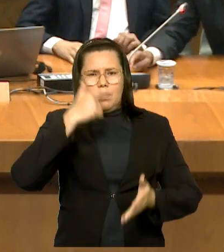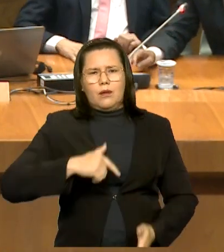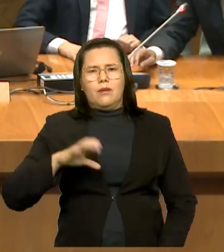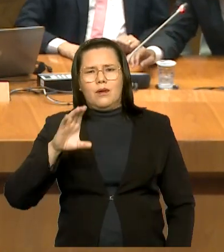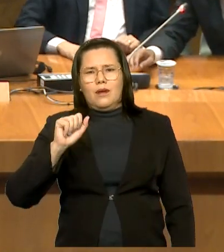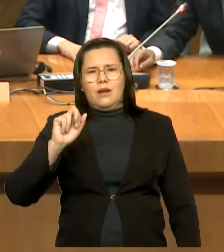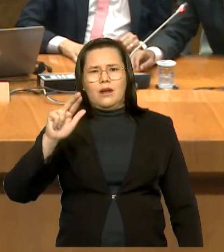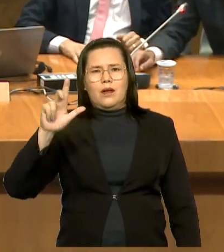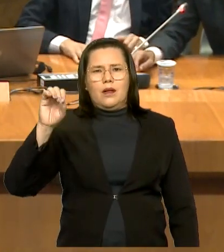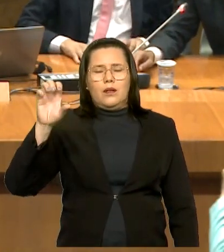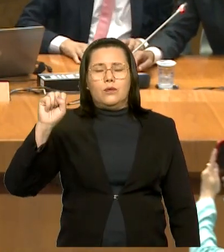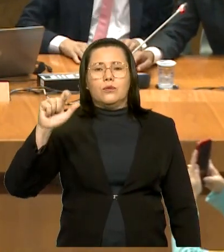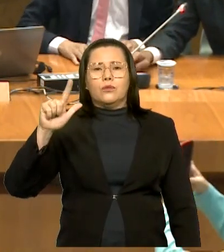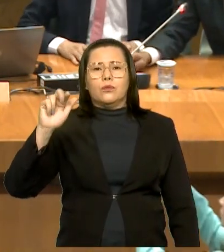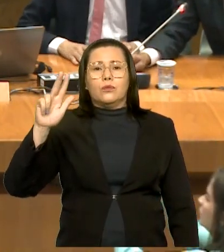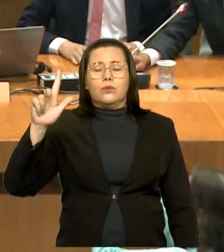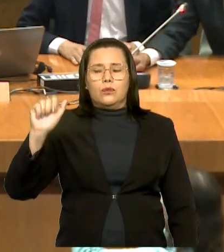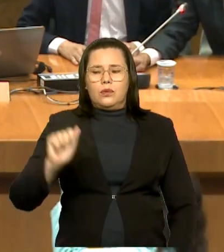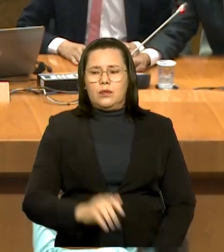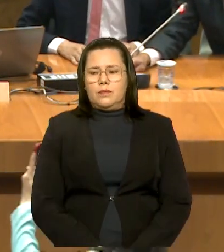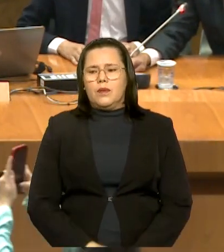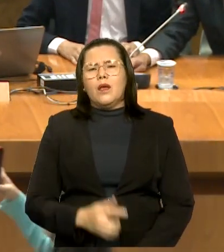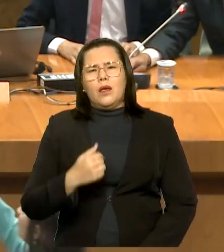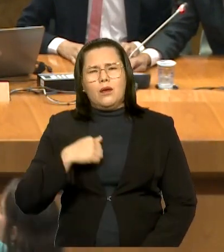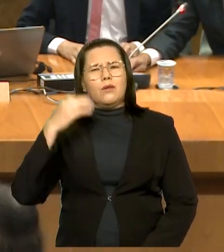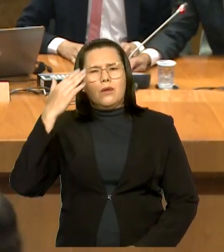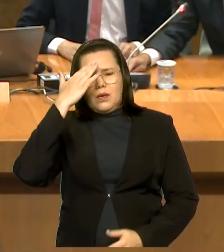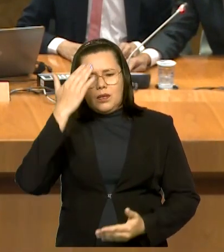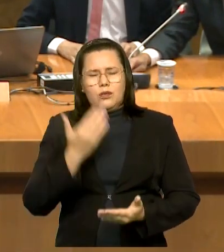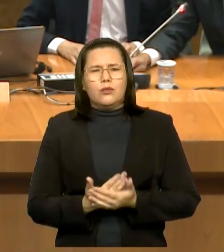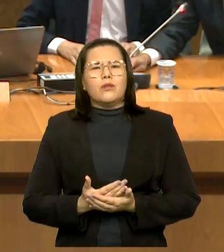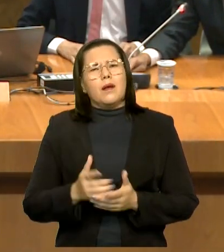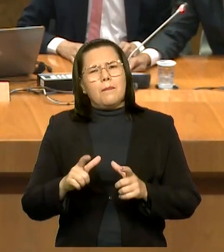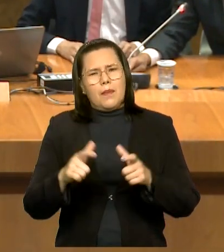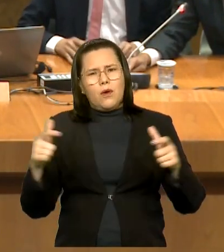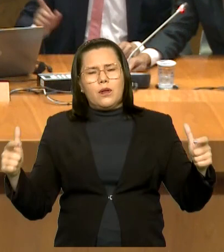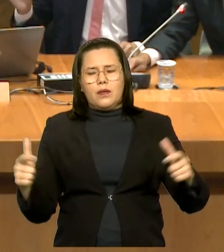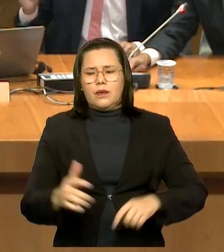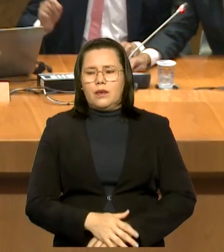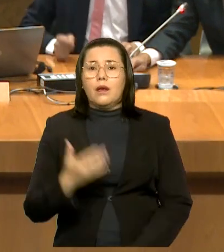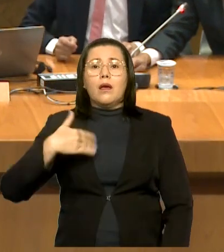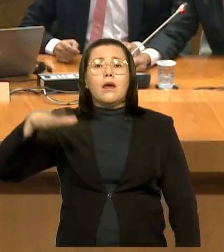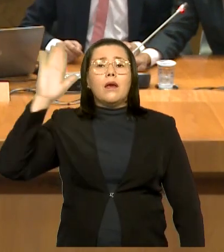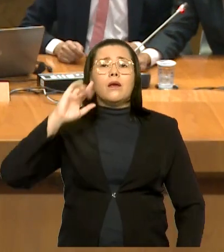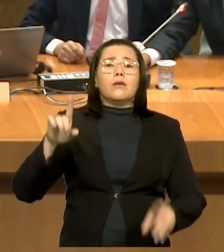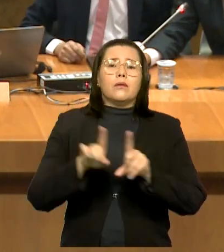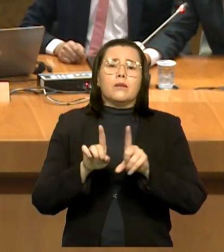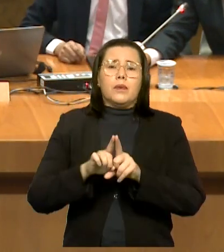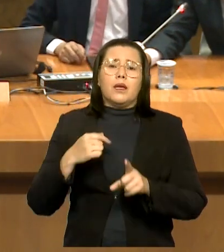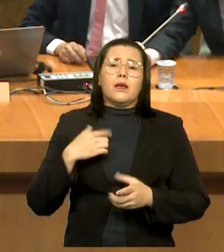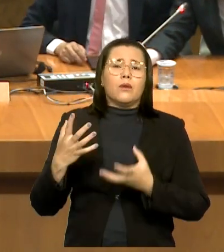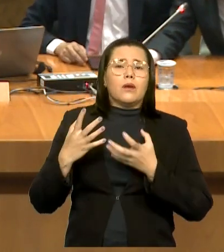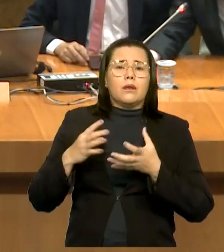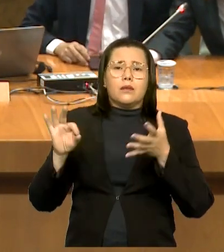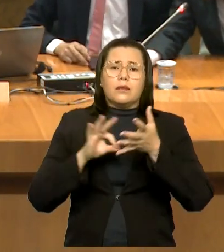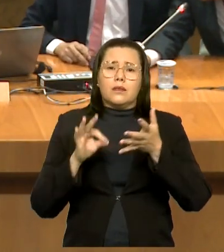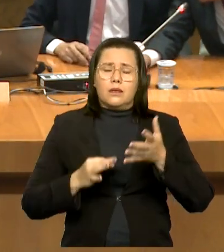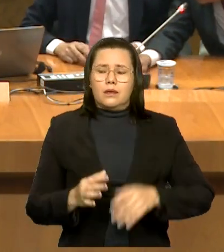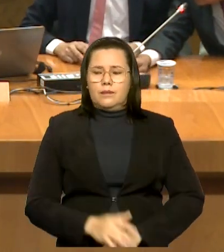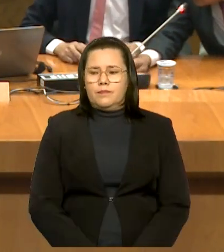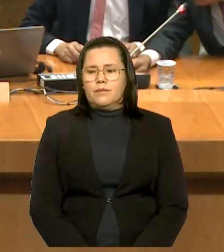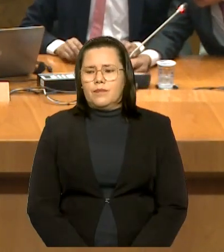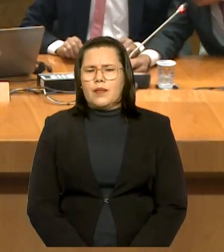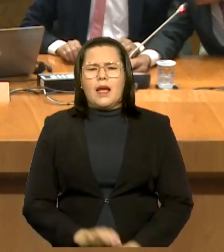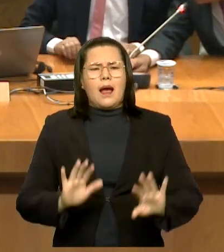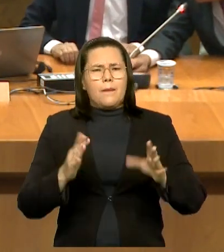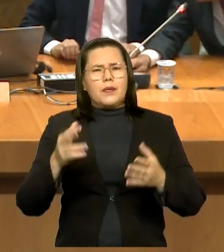também. Deputado Zé Graça. Acredito que boa parte deputado do plenário, quem quiser que faça eu o registro. Peço também para subscrever, presidente. Deputado Osmar também, a mesa fará o registro de